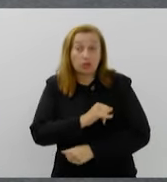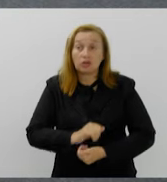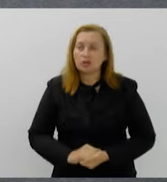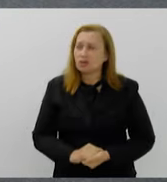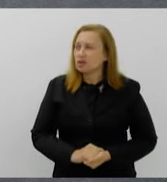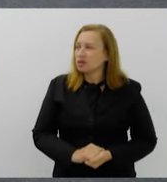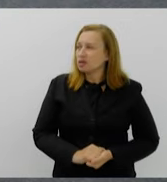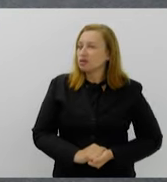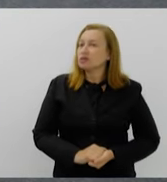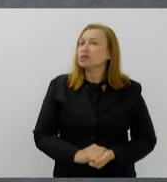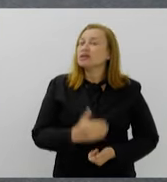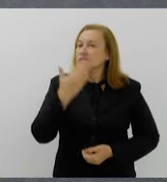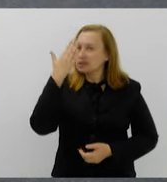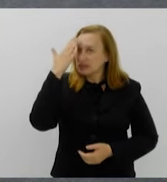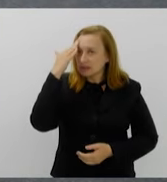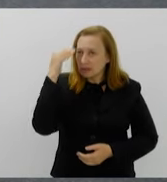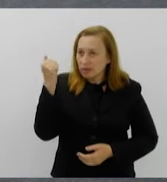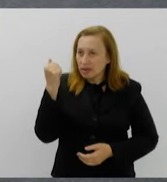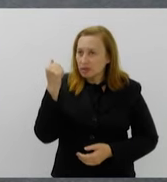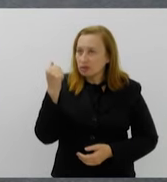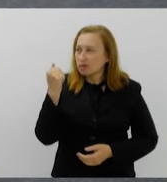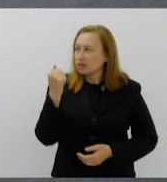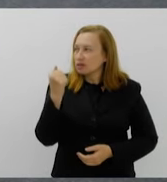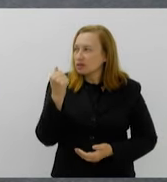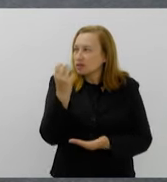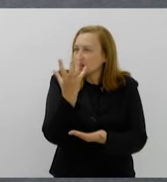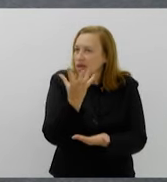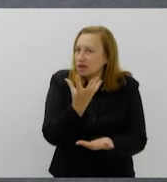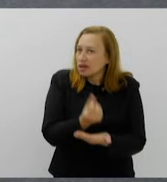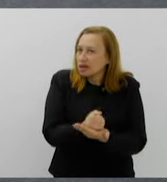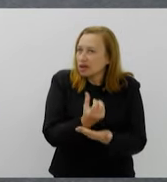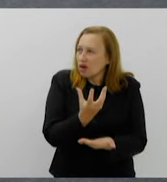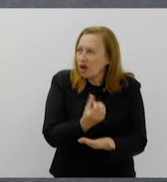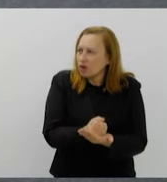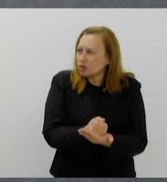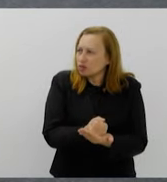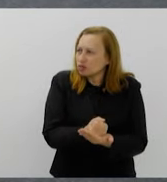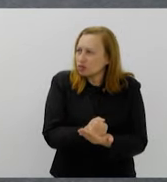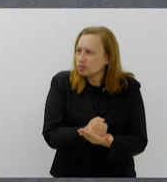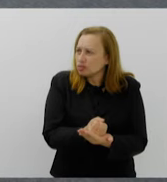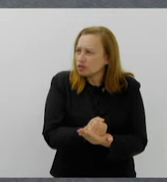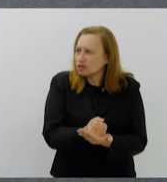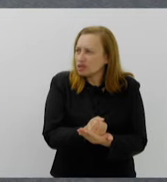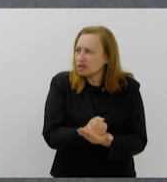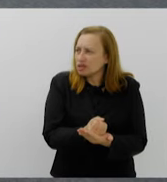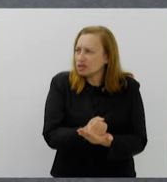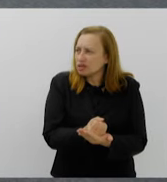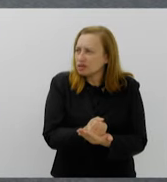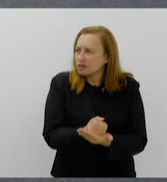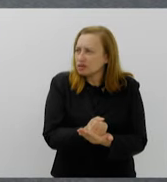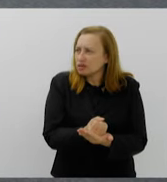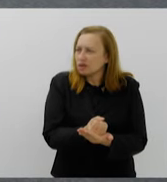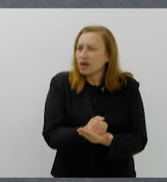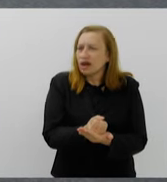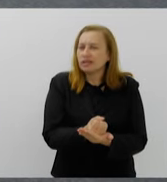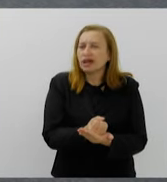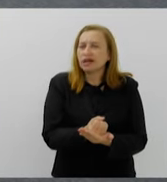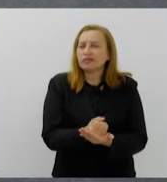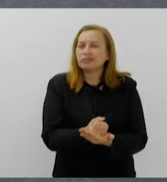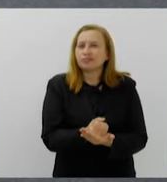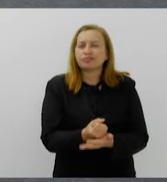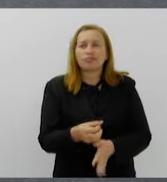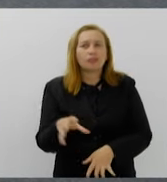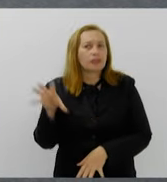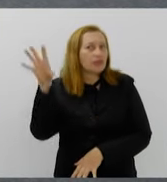sabendo desse áudio que eu também acho que ele já sabe mas se ele não sabe ele vai saber agora publicamente o que o presidente